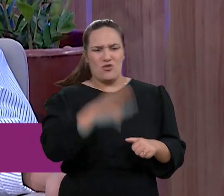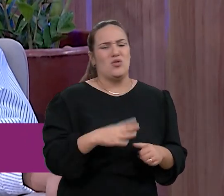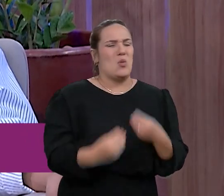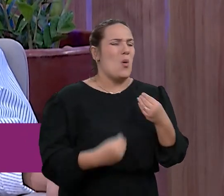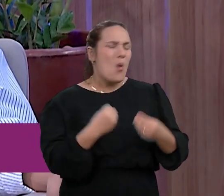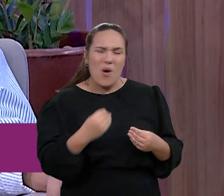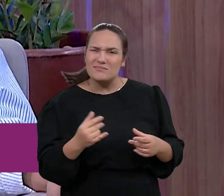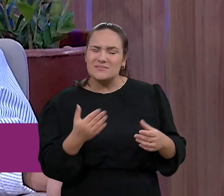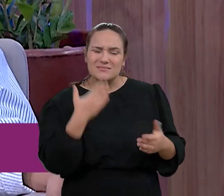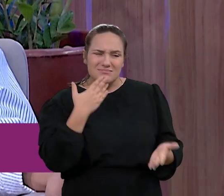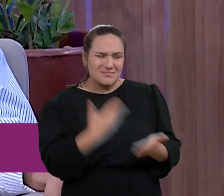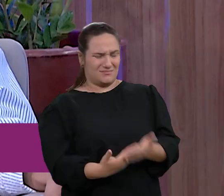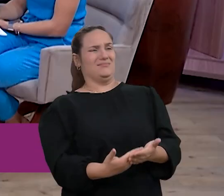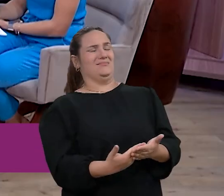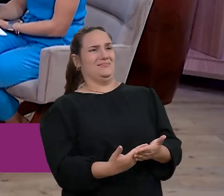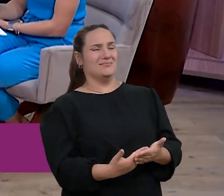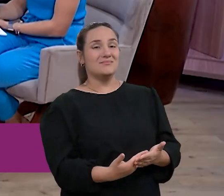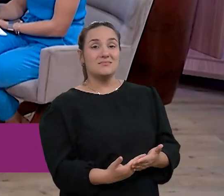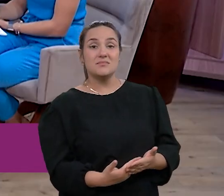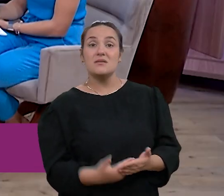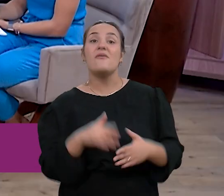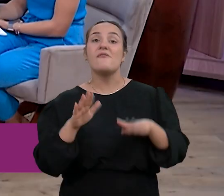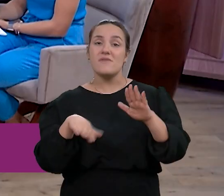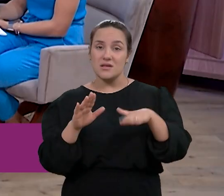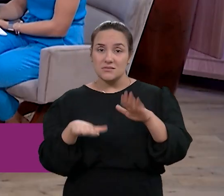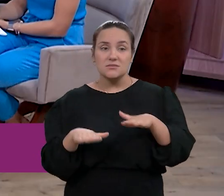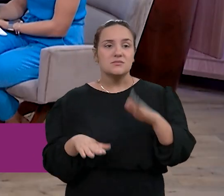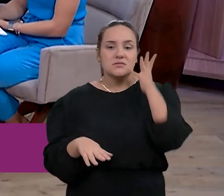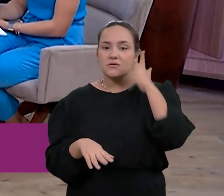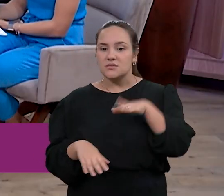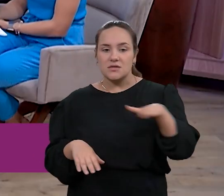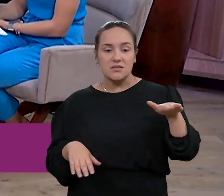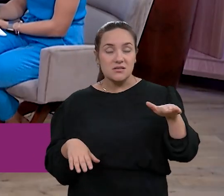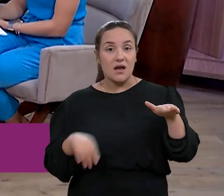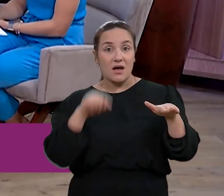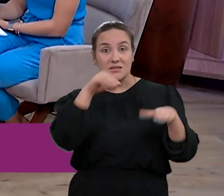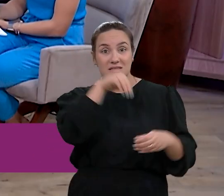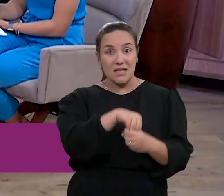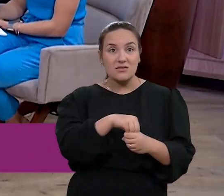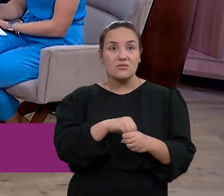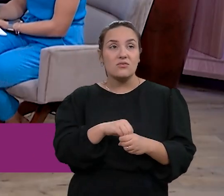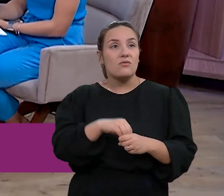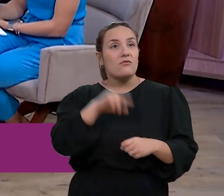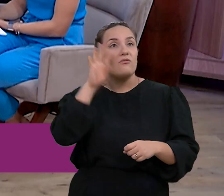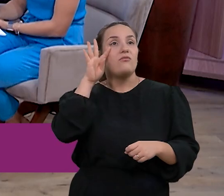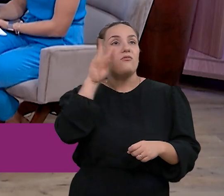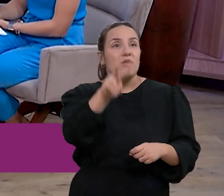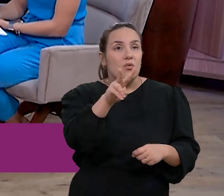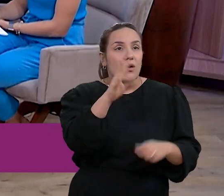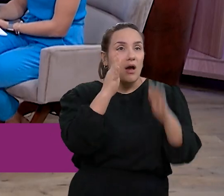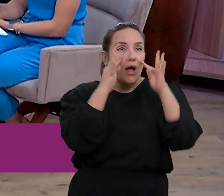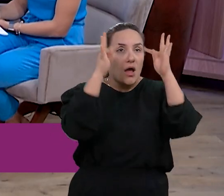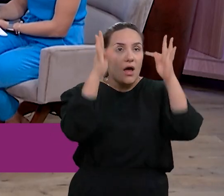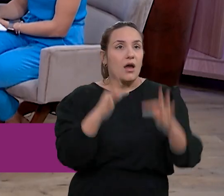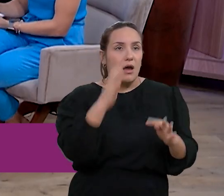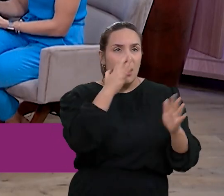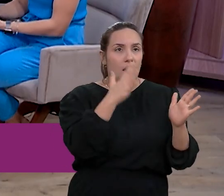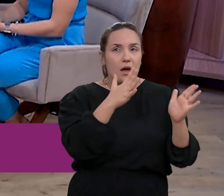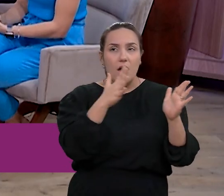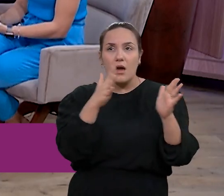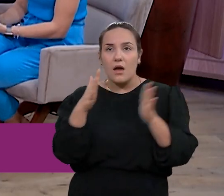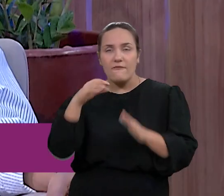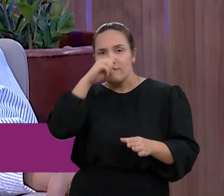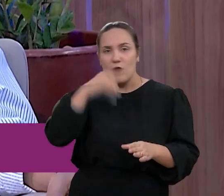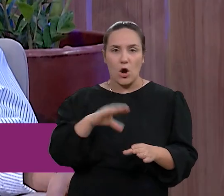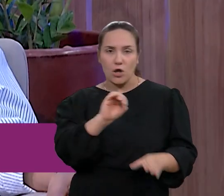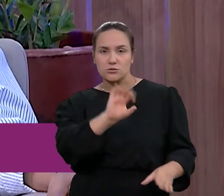covardia em que ela é produzida muitas vezes tendo aquela criança Ou aquele adolescente como testemunhas dessa violência extrema